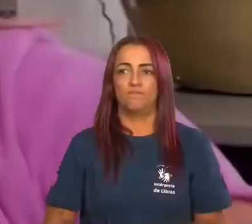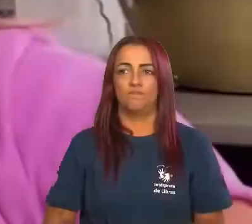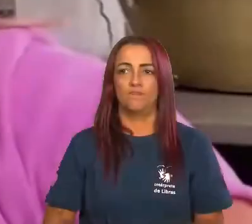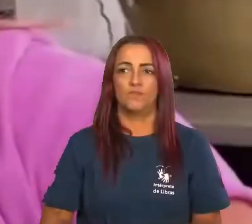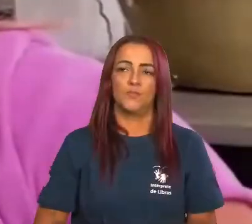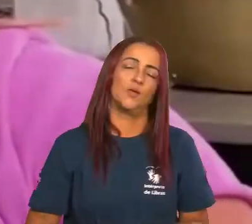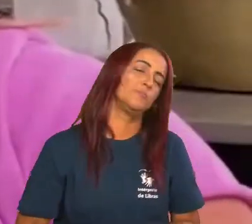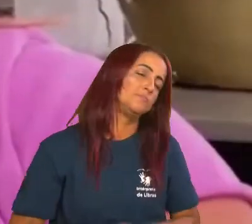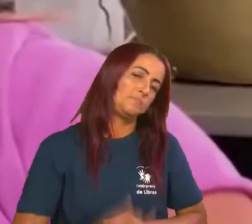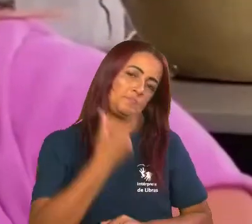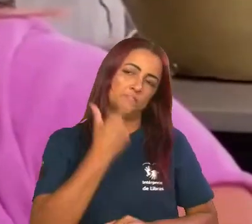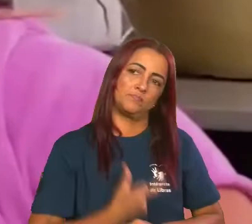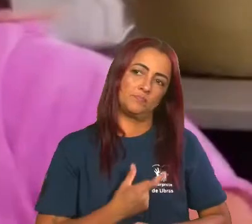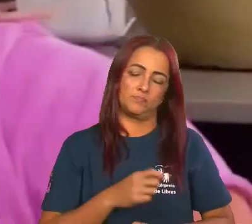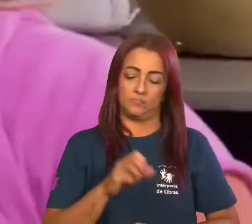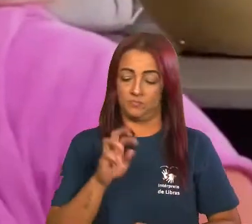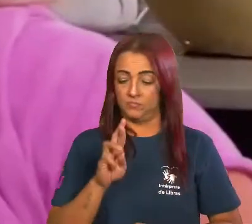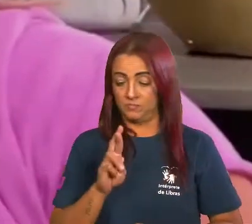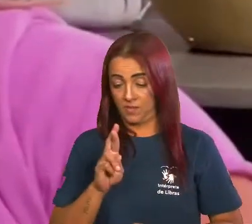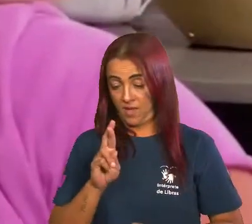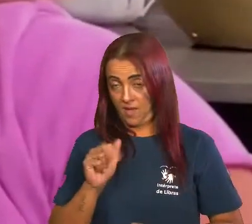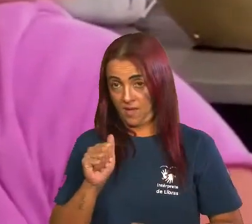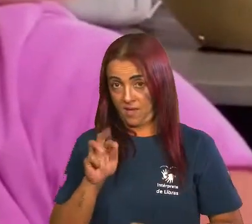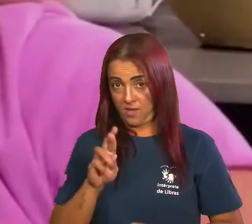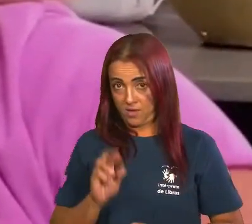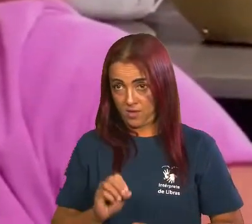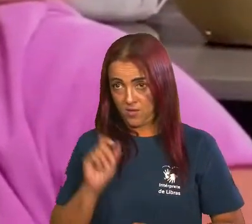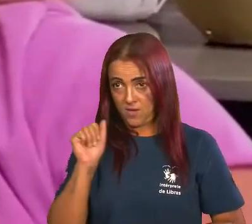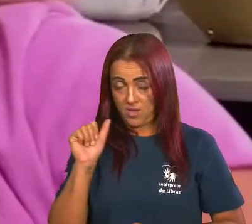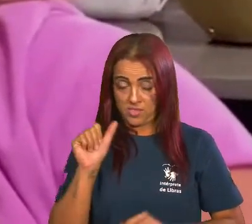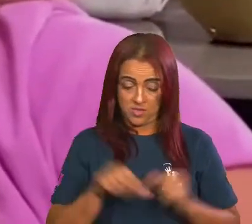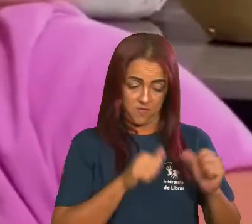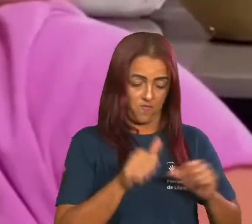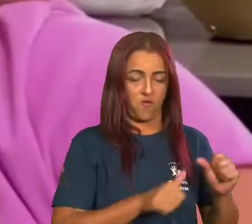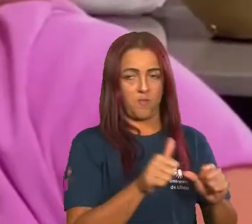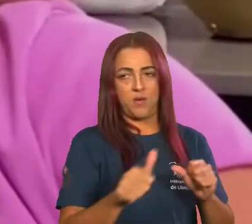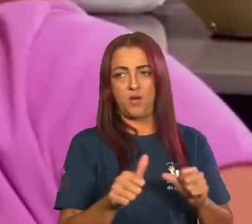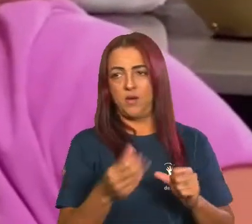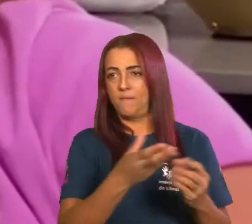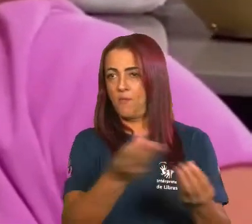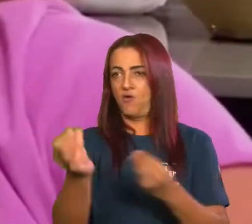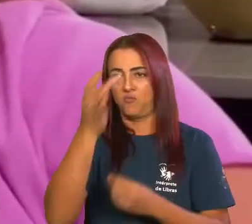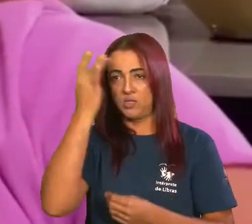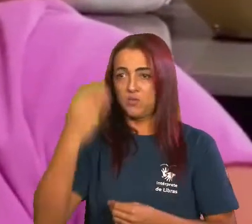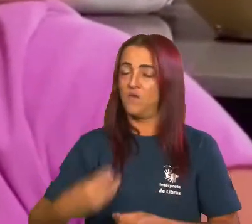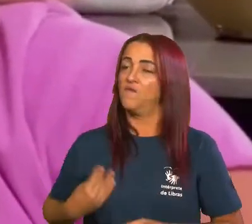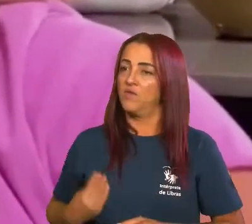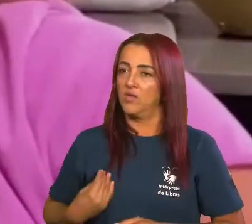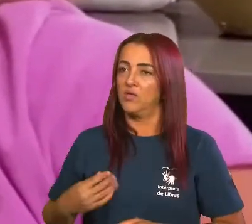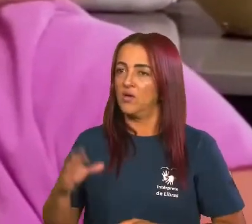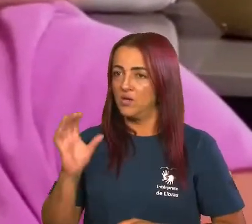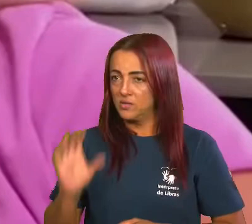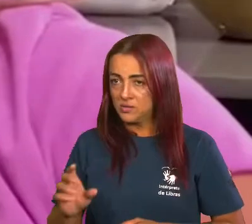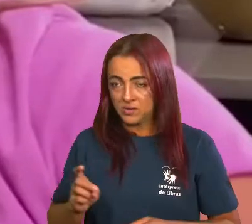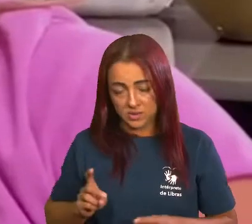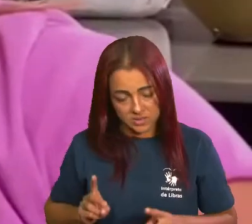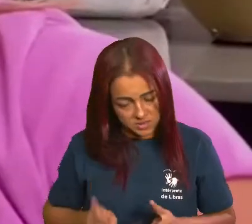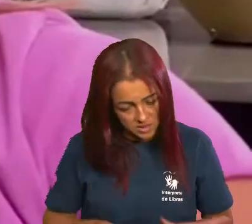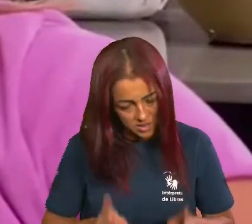Ser raro para mim é transformar a vida de muitas pessoas ao seu redor e é estar